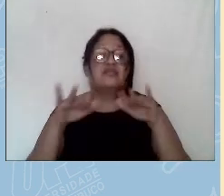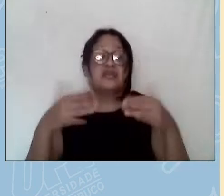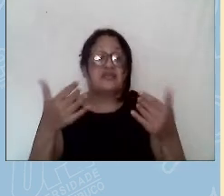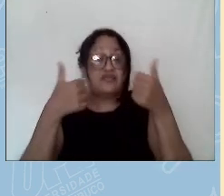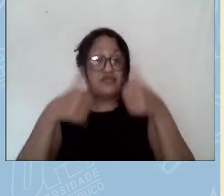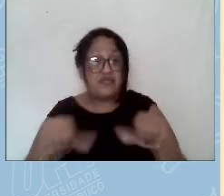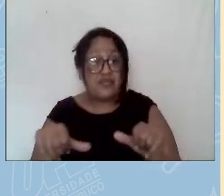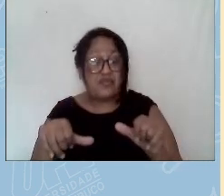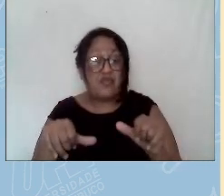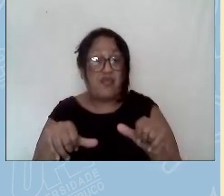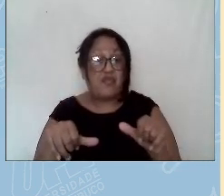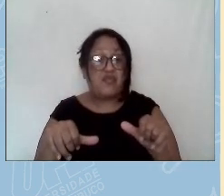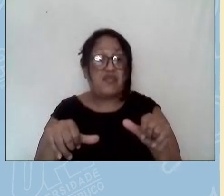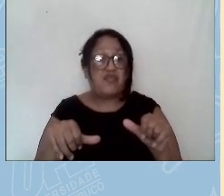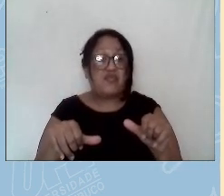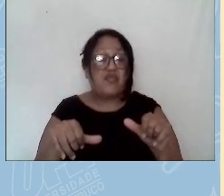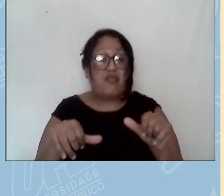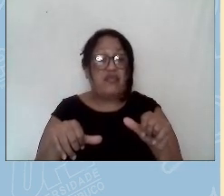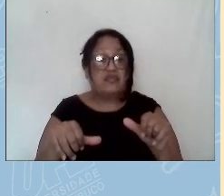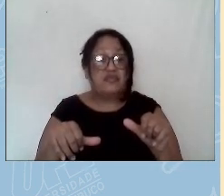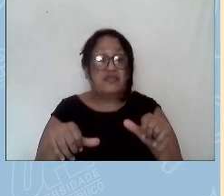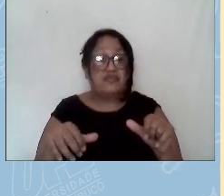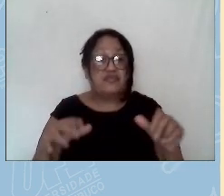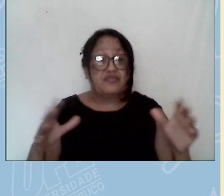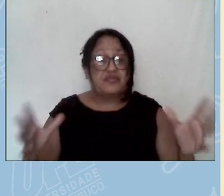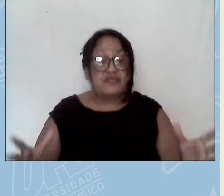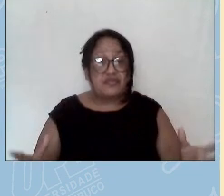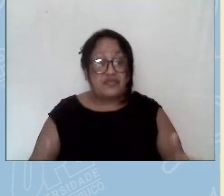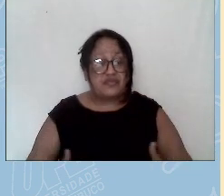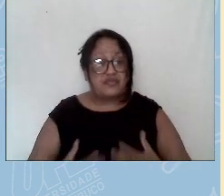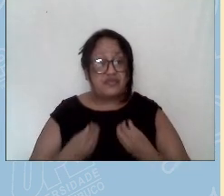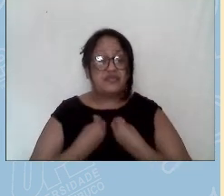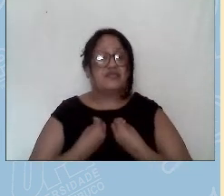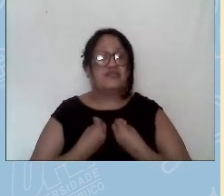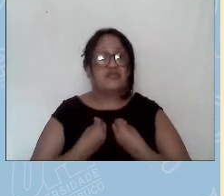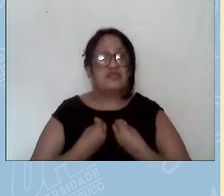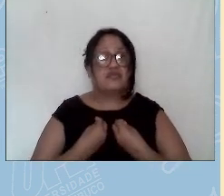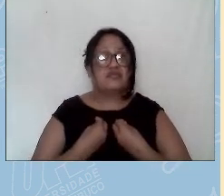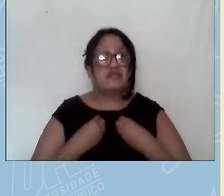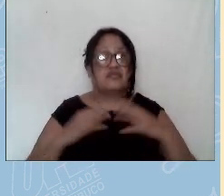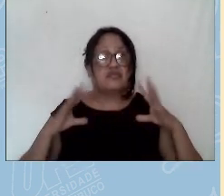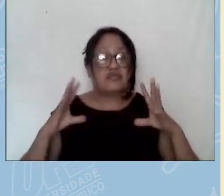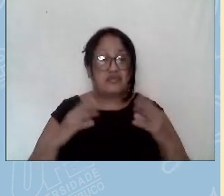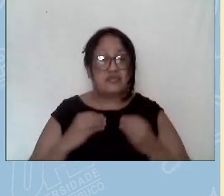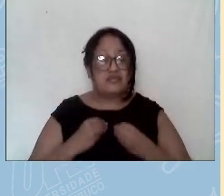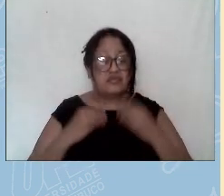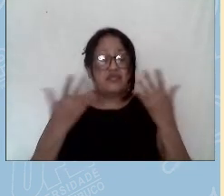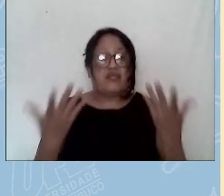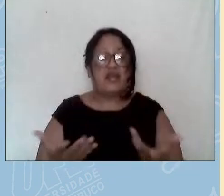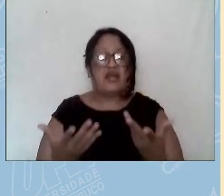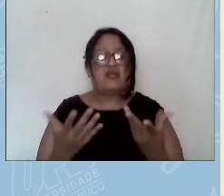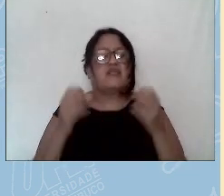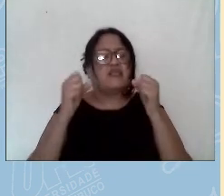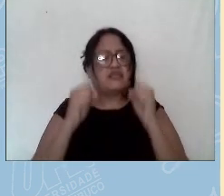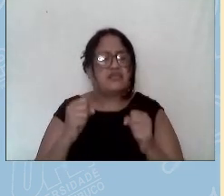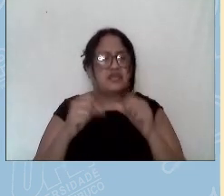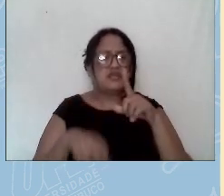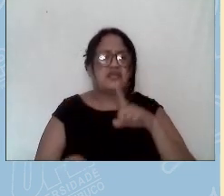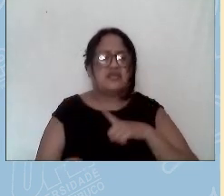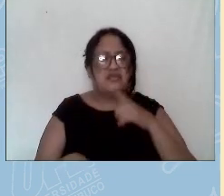imunizado essa aquisição pode ter evitado o adoecimento de quantas pessoas